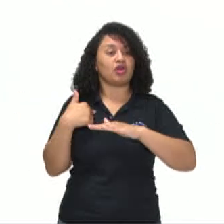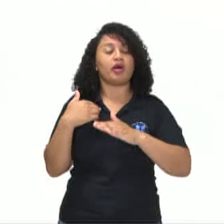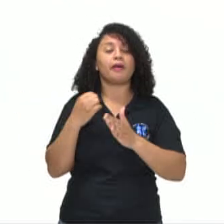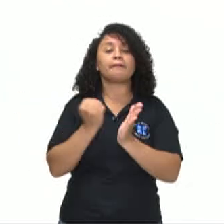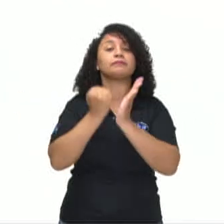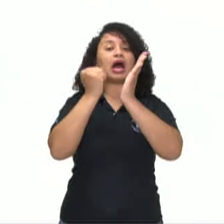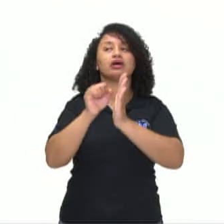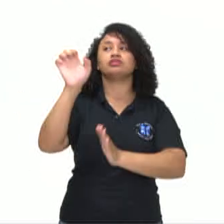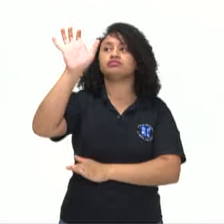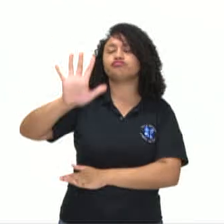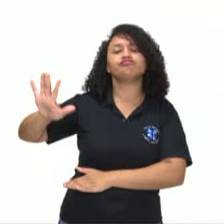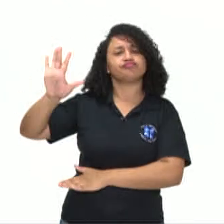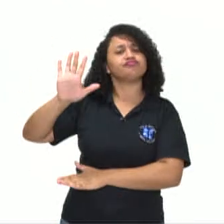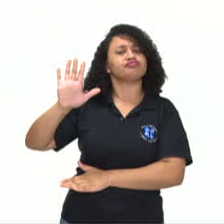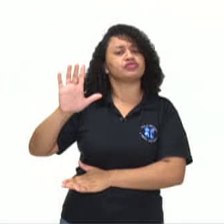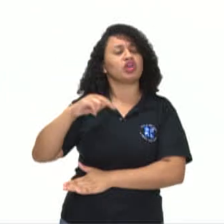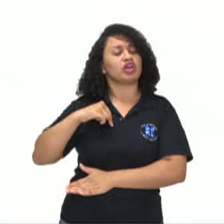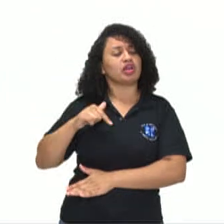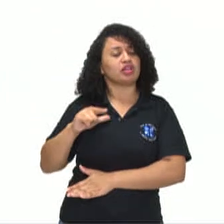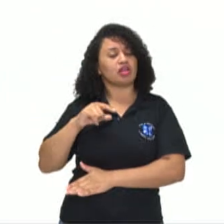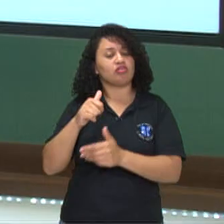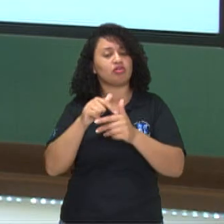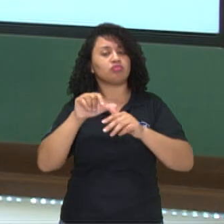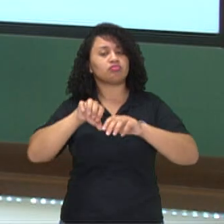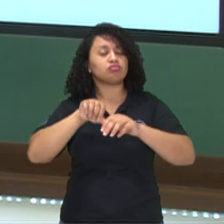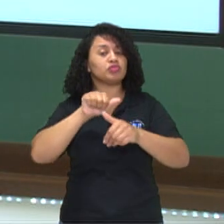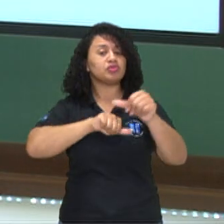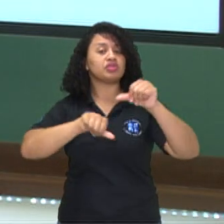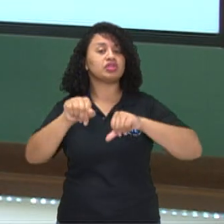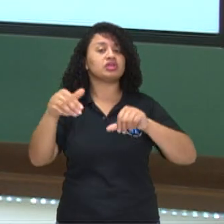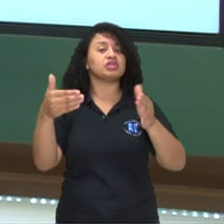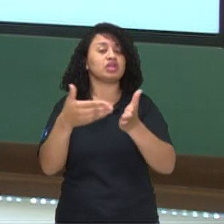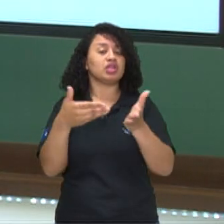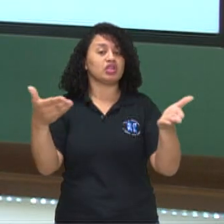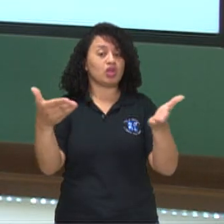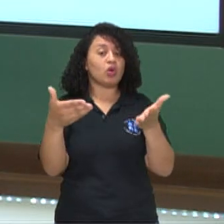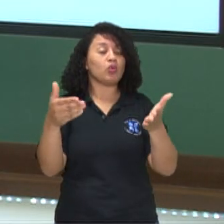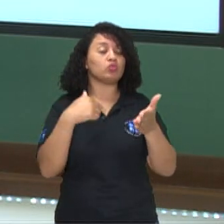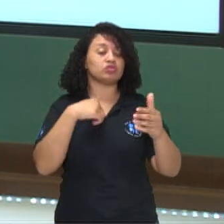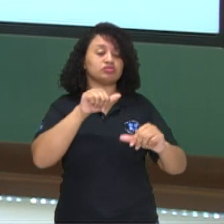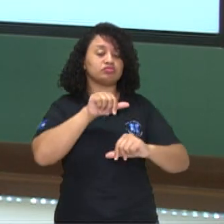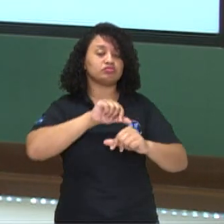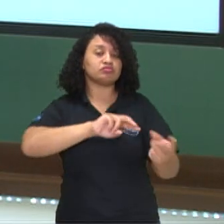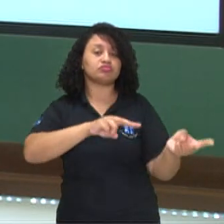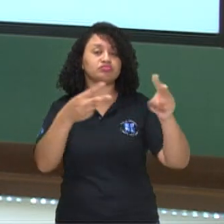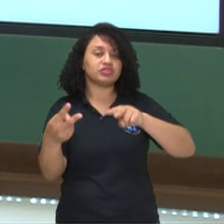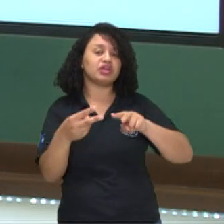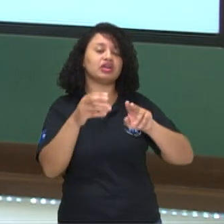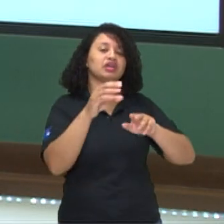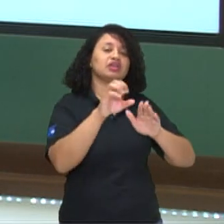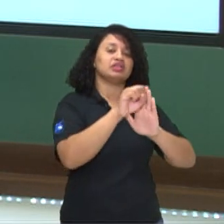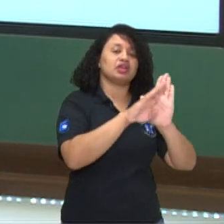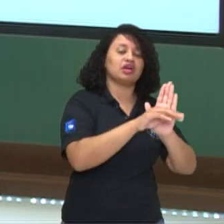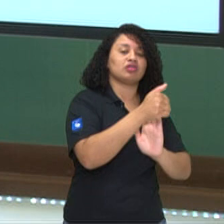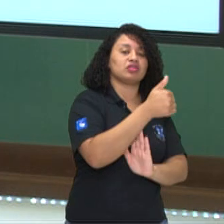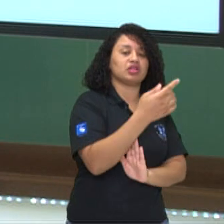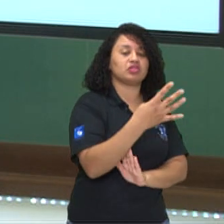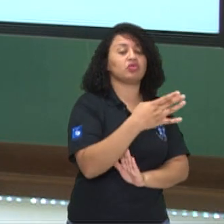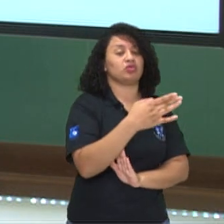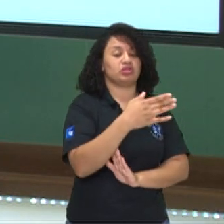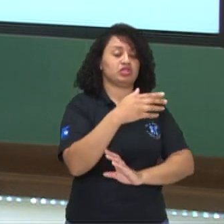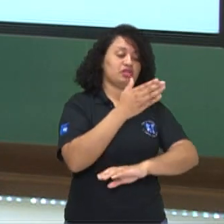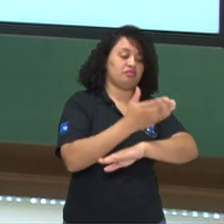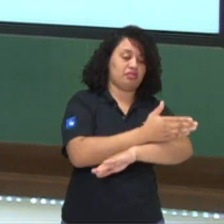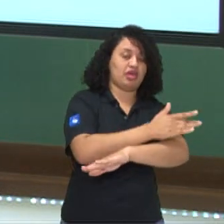com rupturas e permanência. Nós vamos ter, nessa transição do século XIV, da Idade Média para a Idade Moderna,